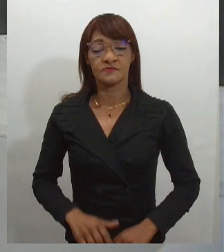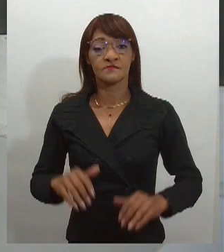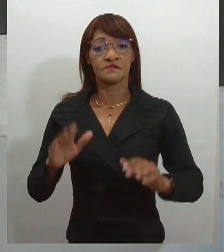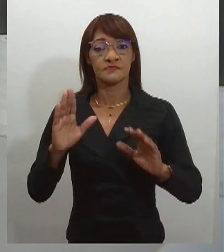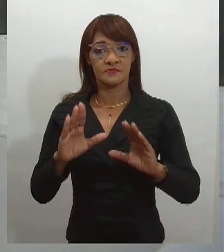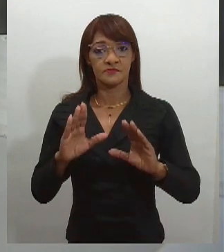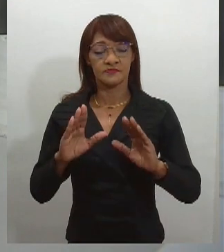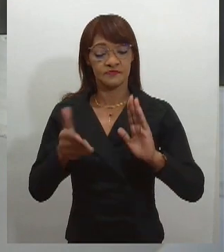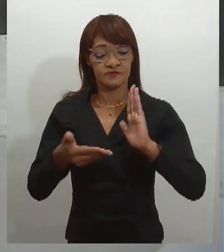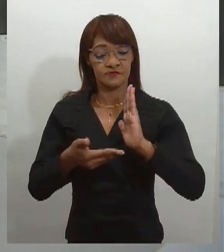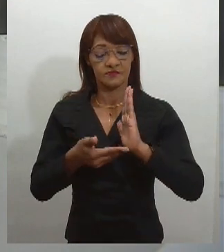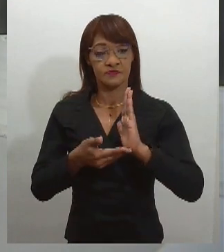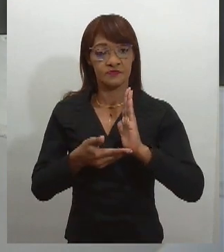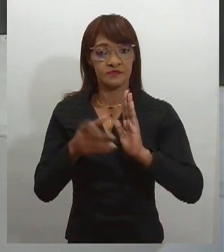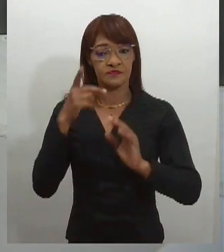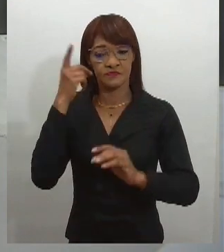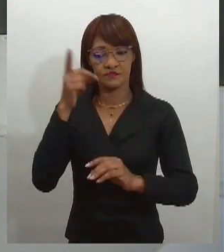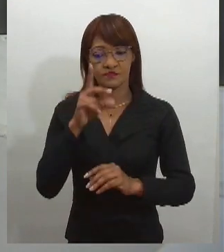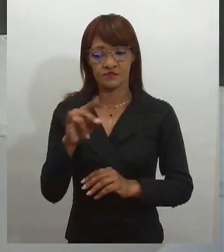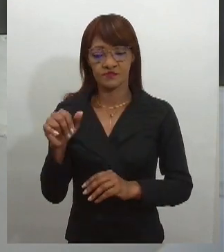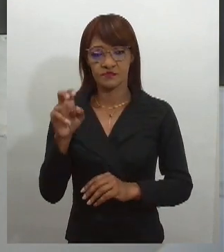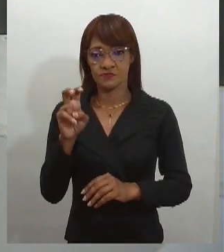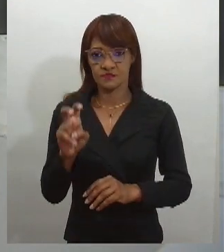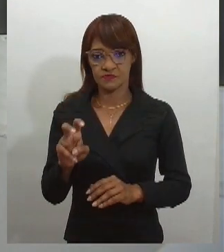aprovou no último dia 5 o projeto de lei